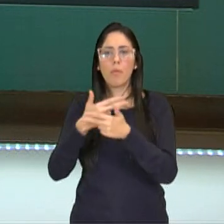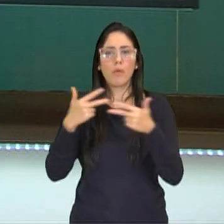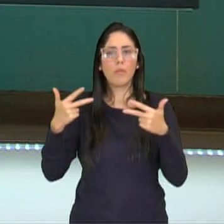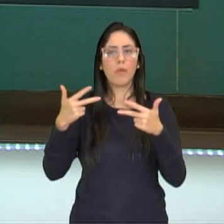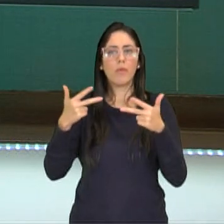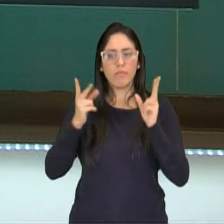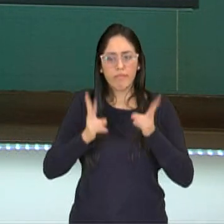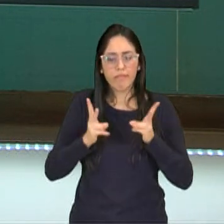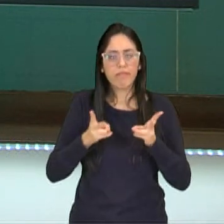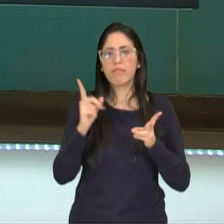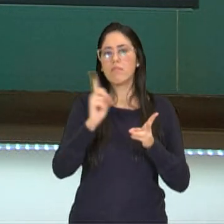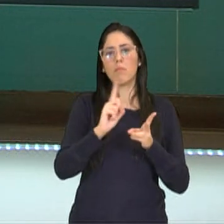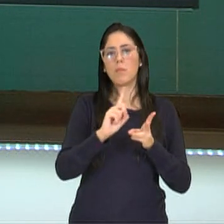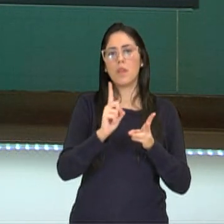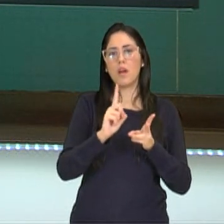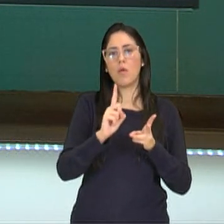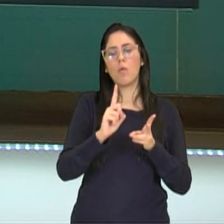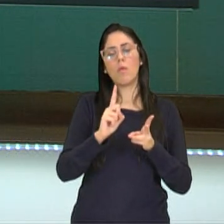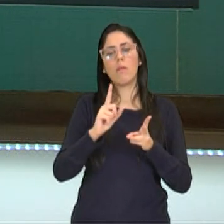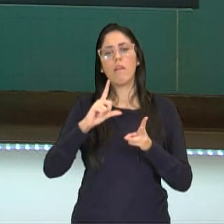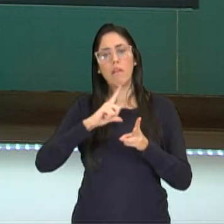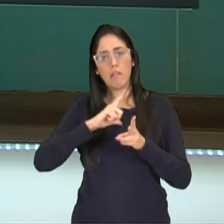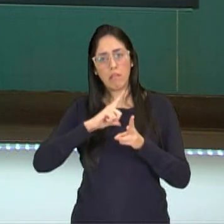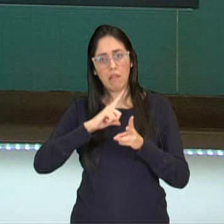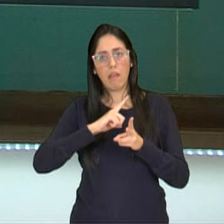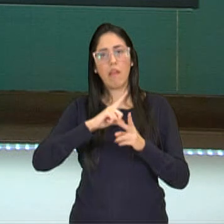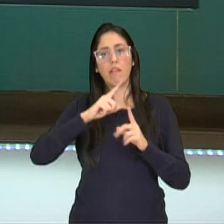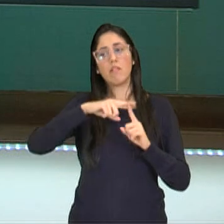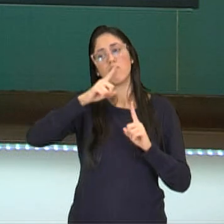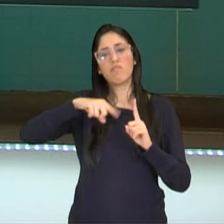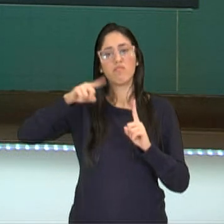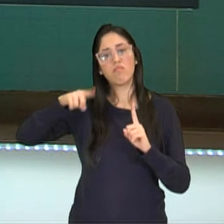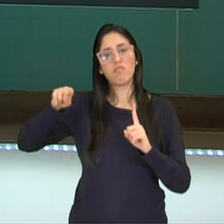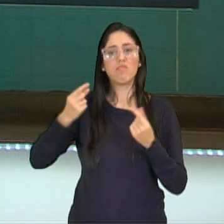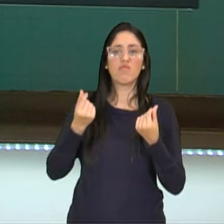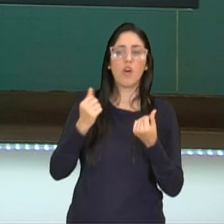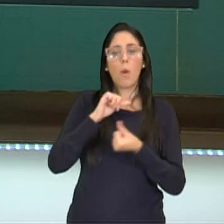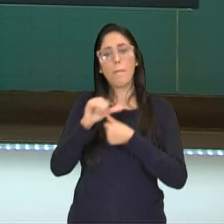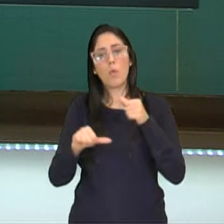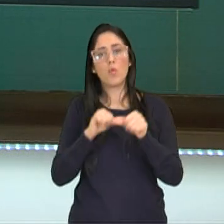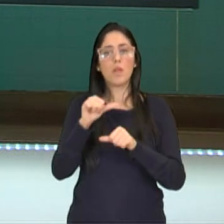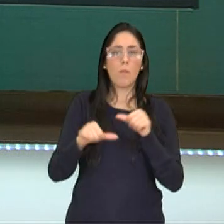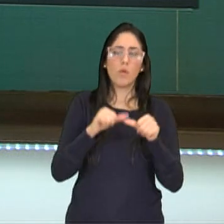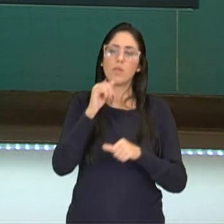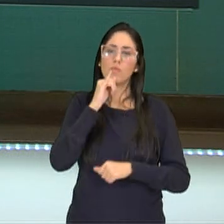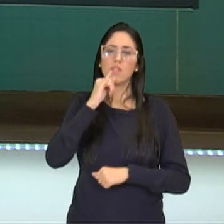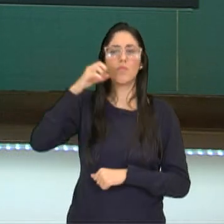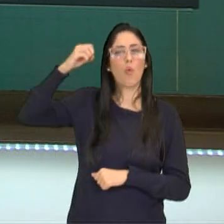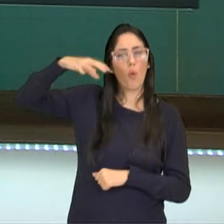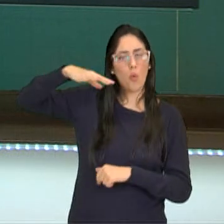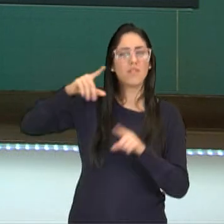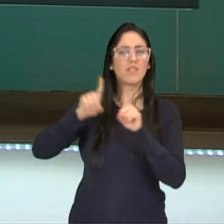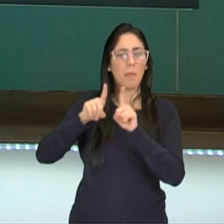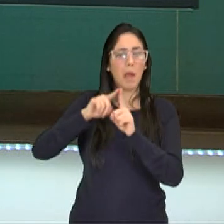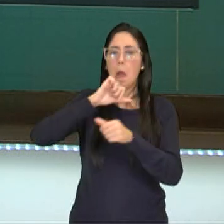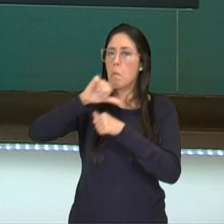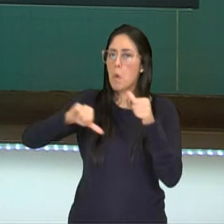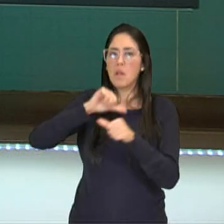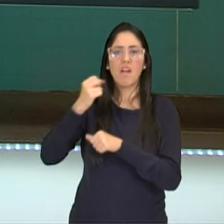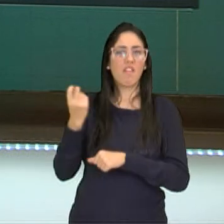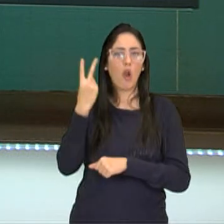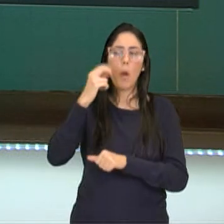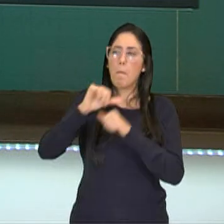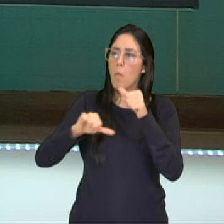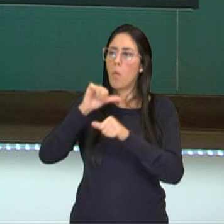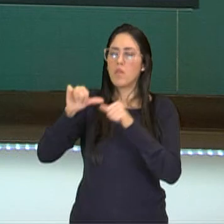há uma variação. Tem uma parte fixa, mas tem uma parte variável. Assim como a conta de luz também. E outros